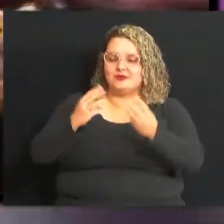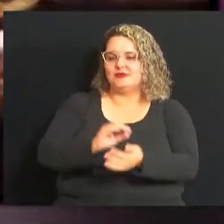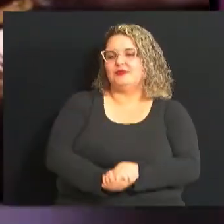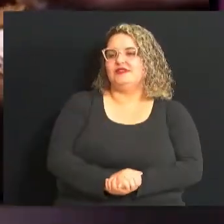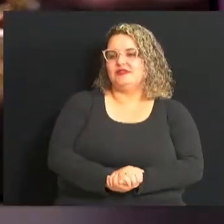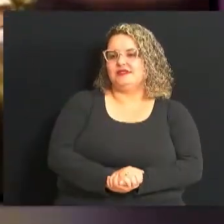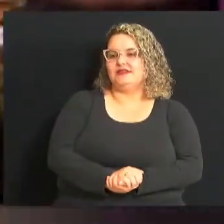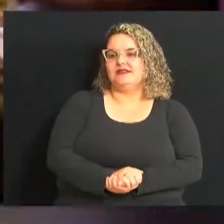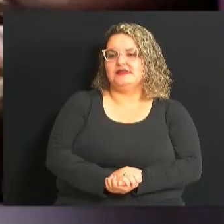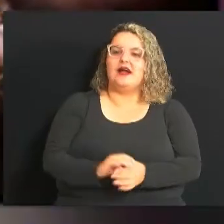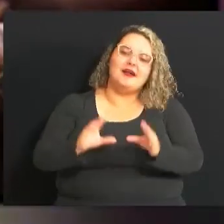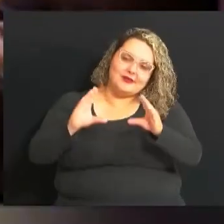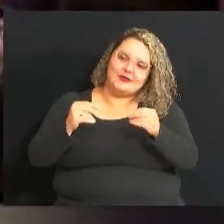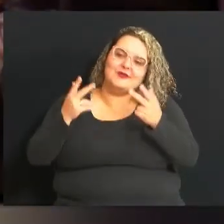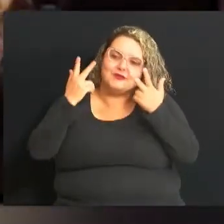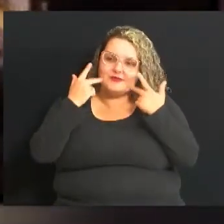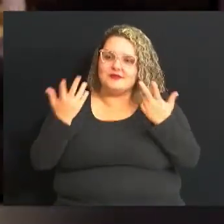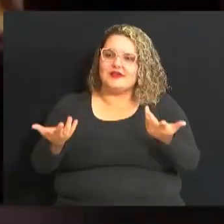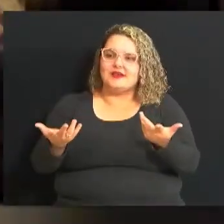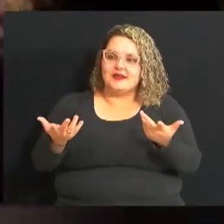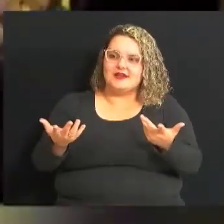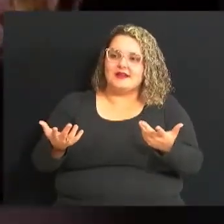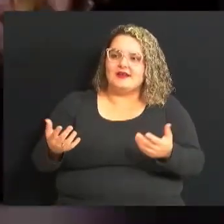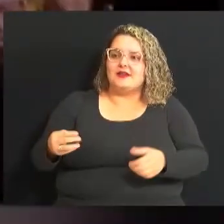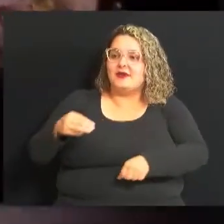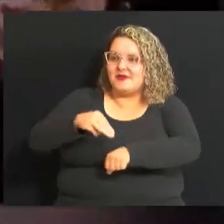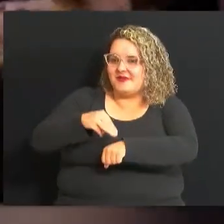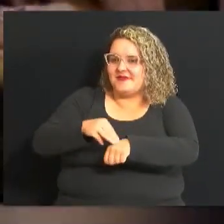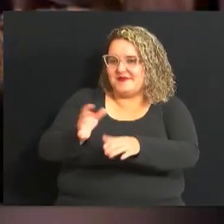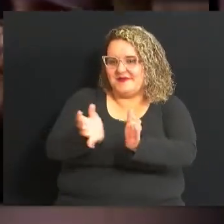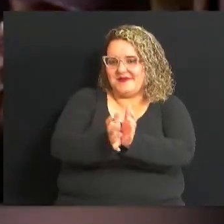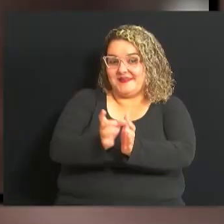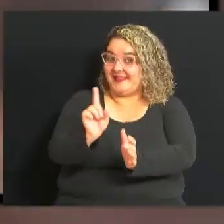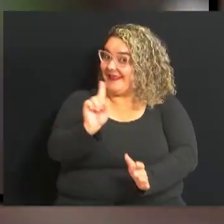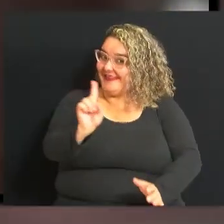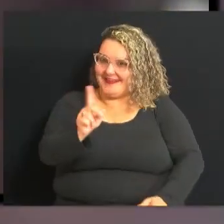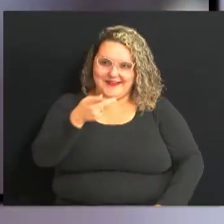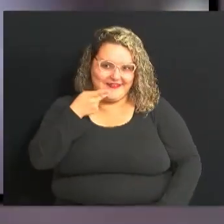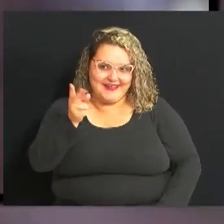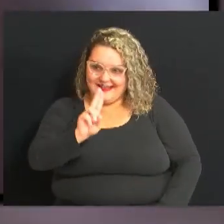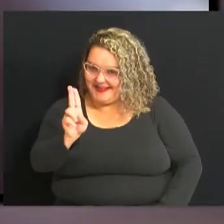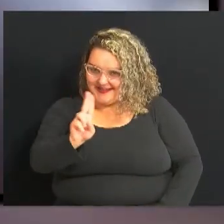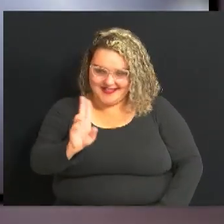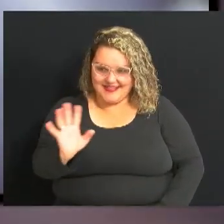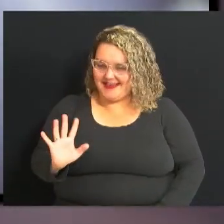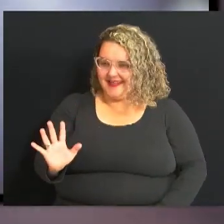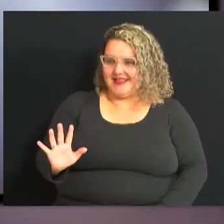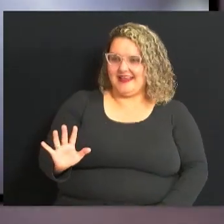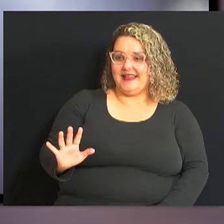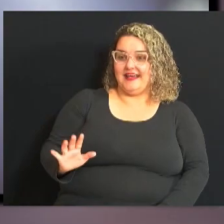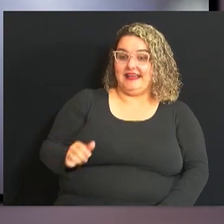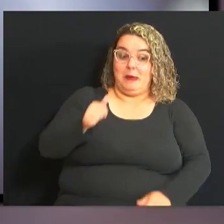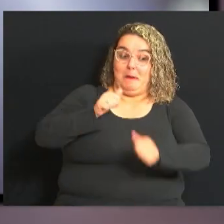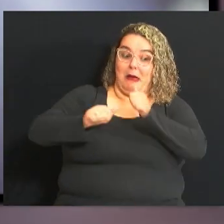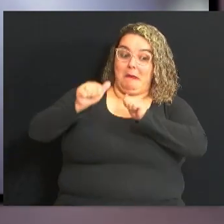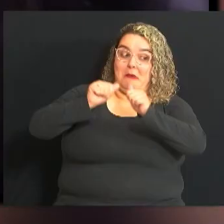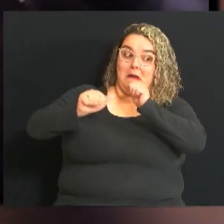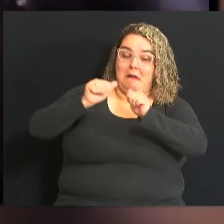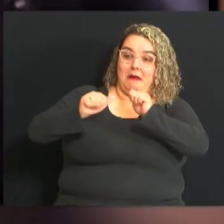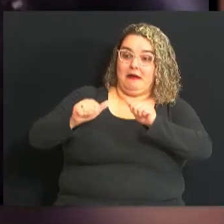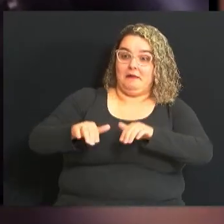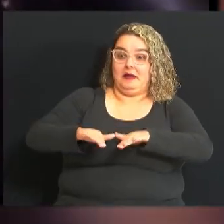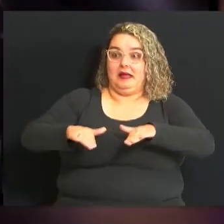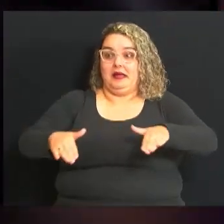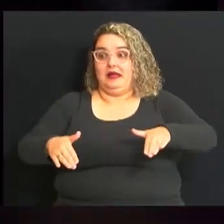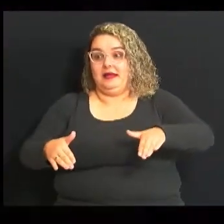atípico à noite, né? Um integrante do grupo, que eu não vou falar o nome dele, exagerou na dose e em cima do palco,